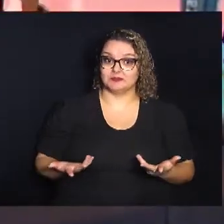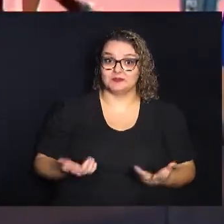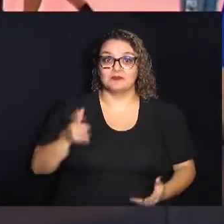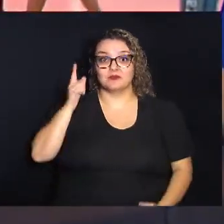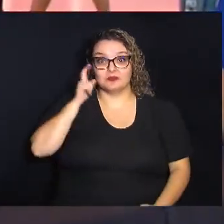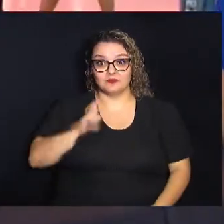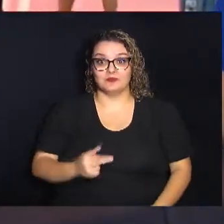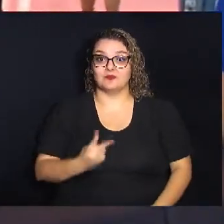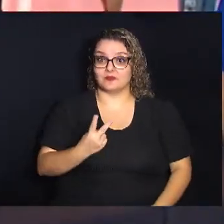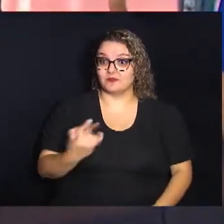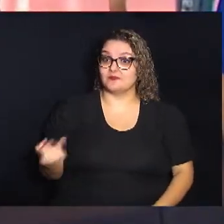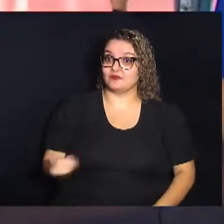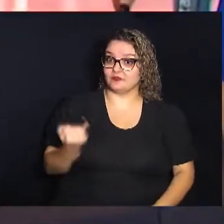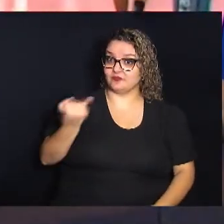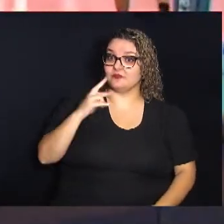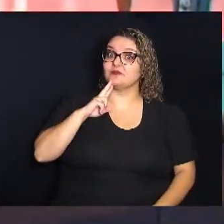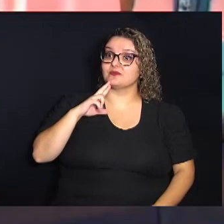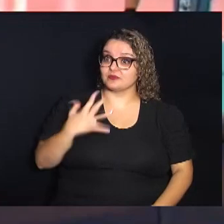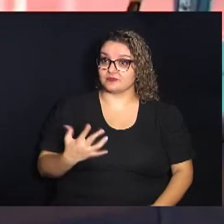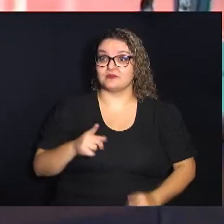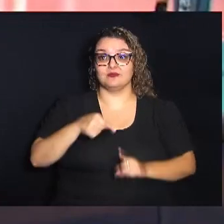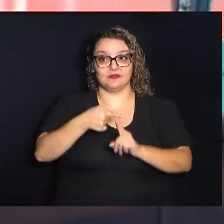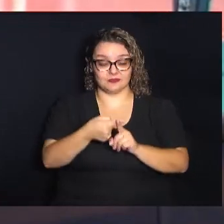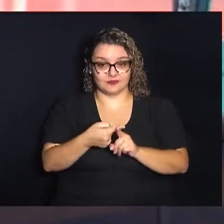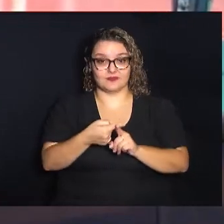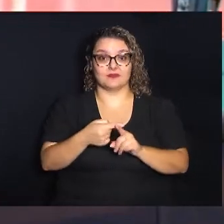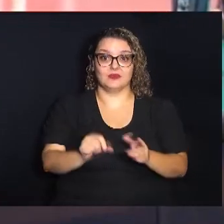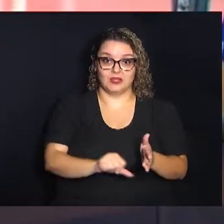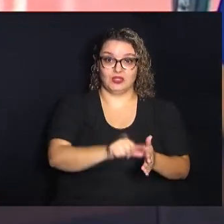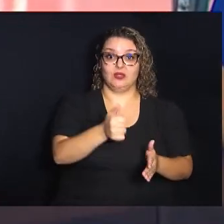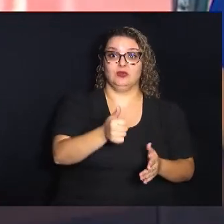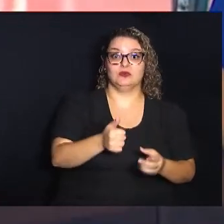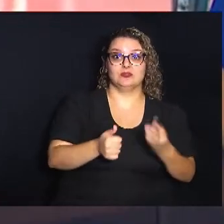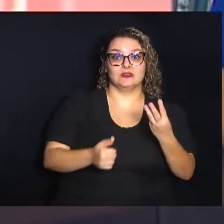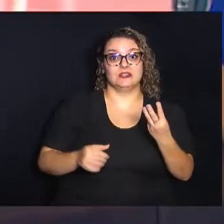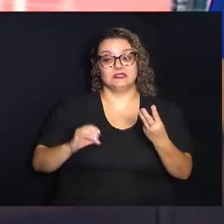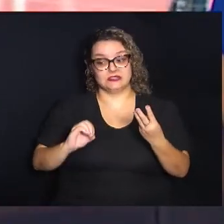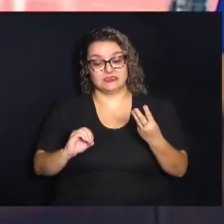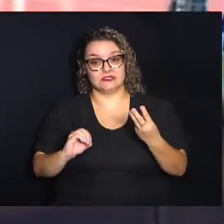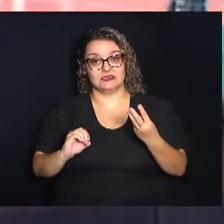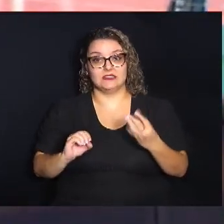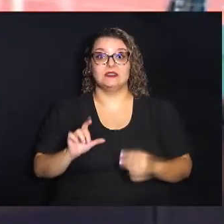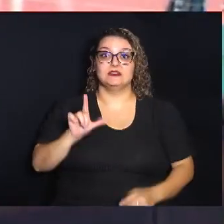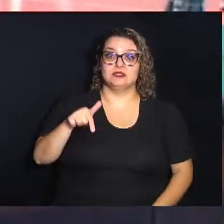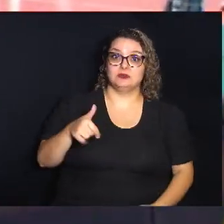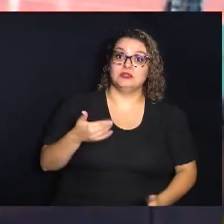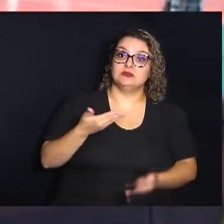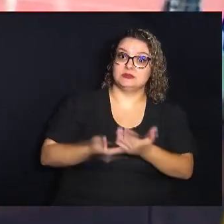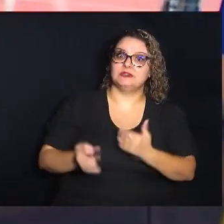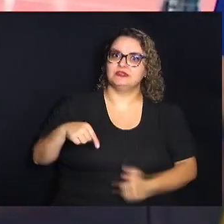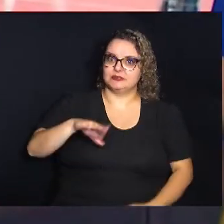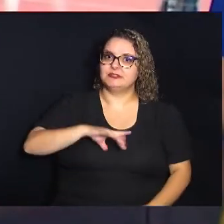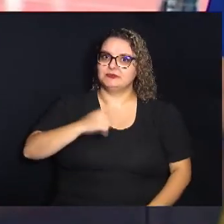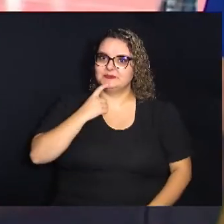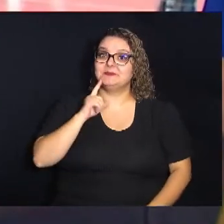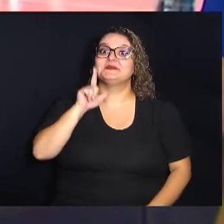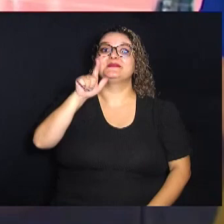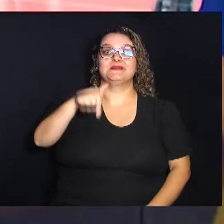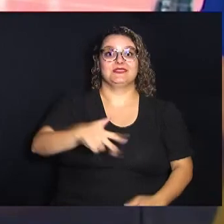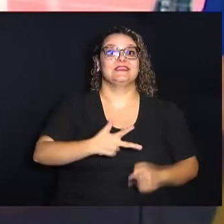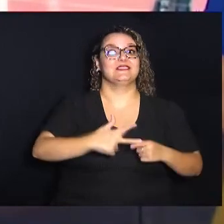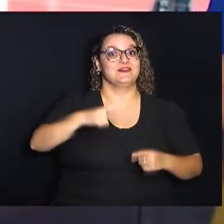2 importantes resultados positivos. O primeiro foi 3-0 fora de casa, depois perdeu aqui em Campinas.